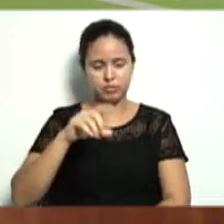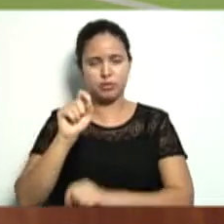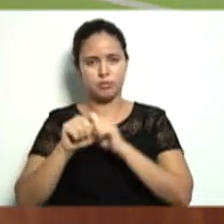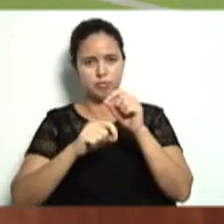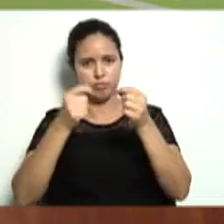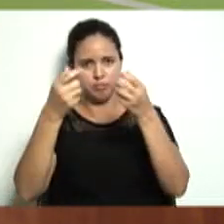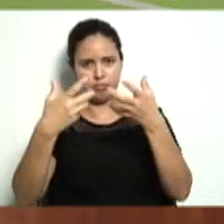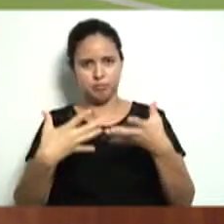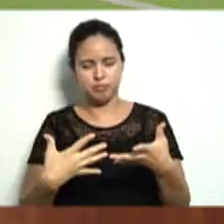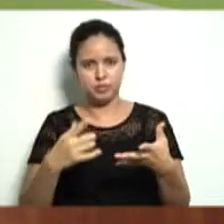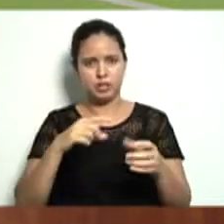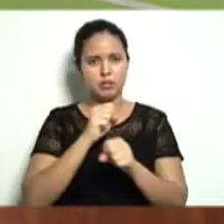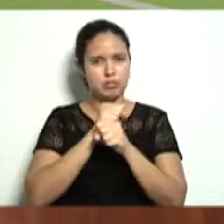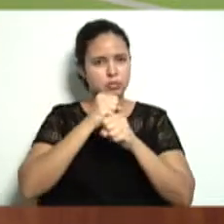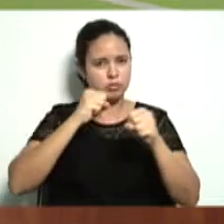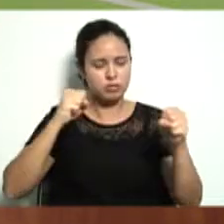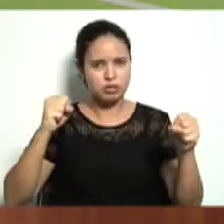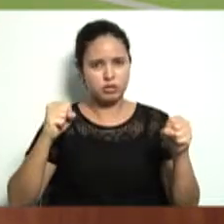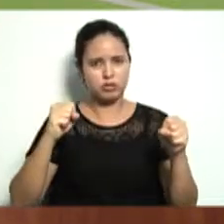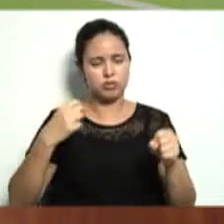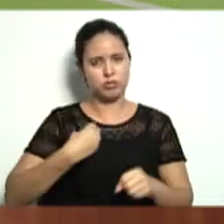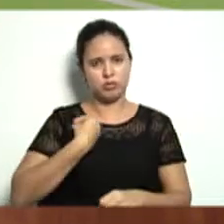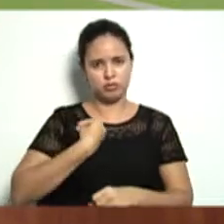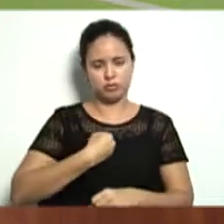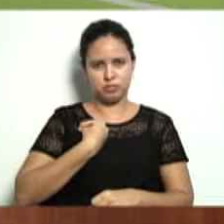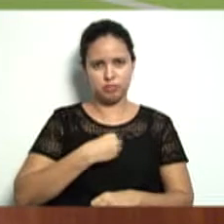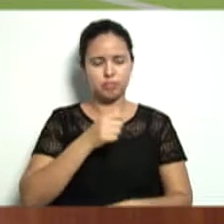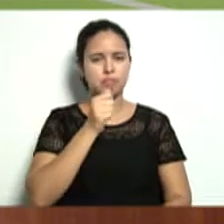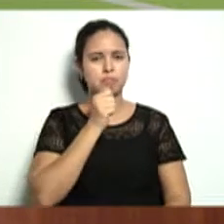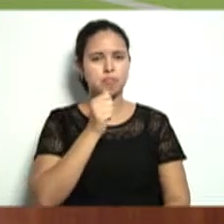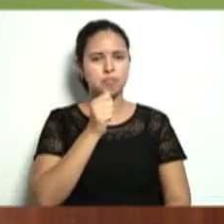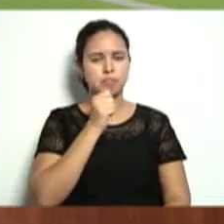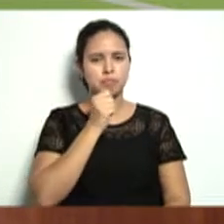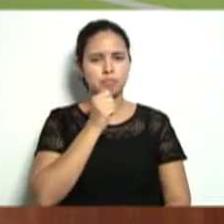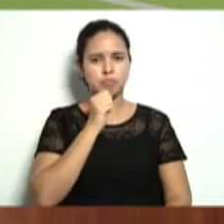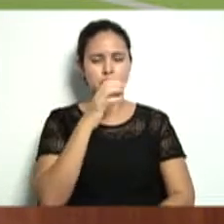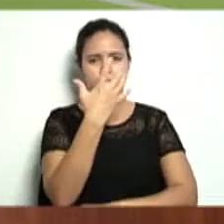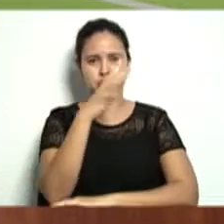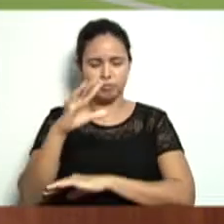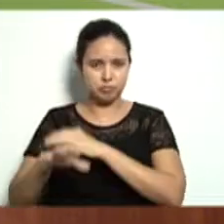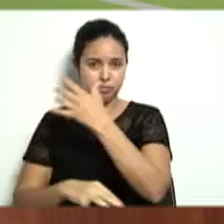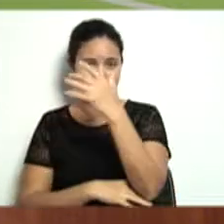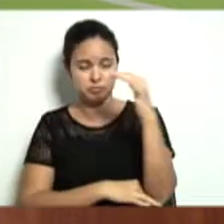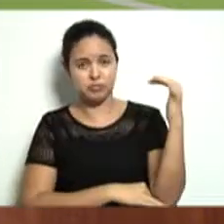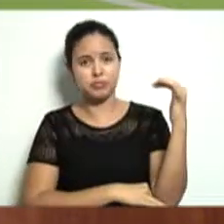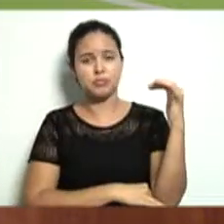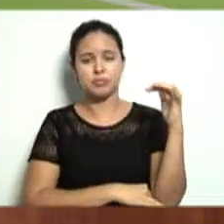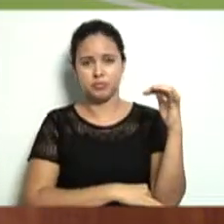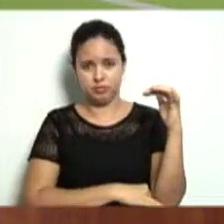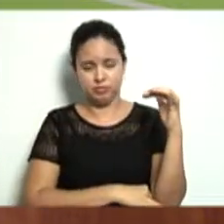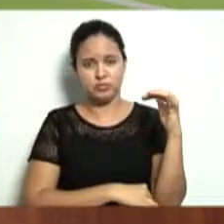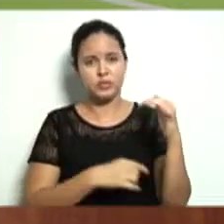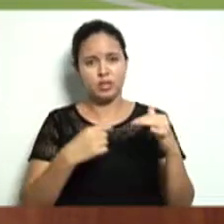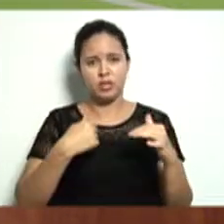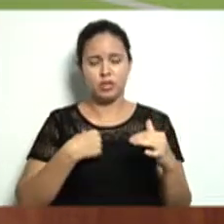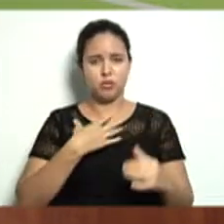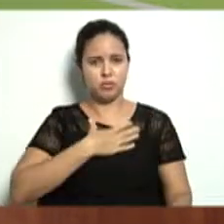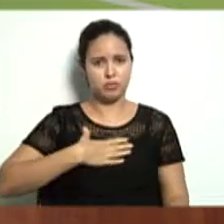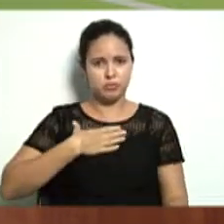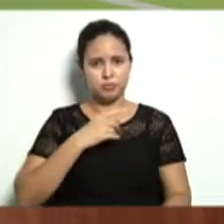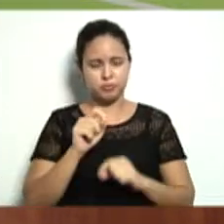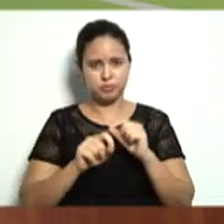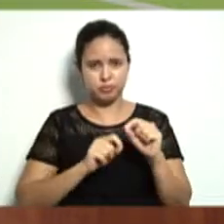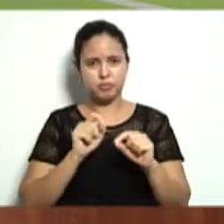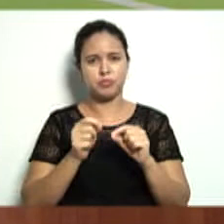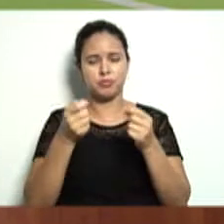é impossível viver sem interferir no meio ambiente. E aí eu gostaria de